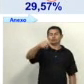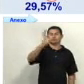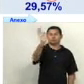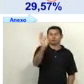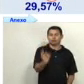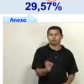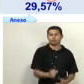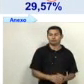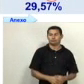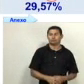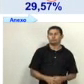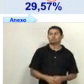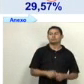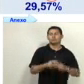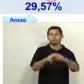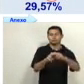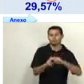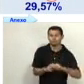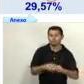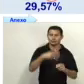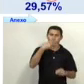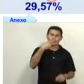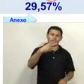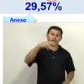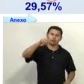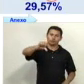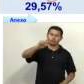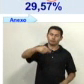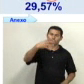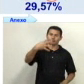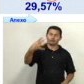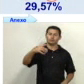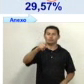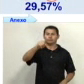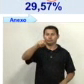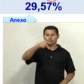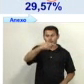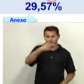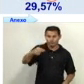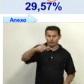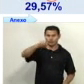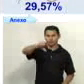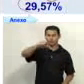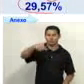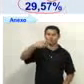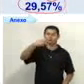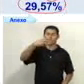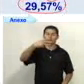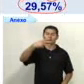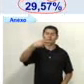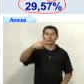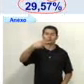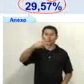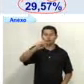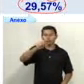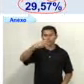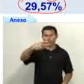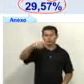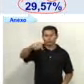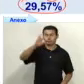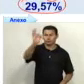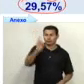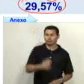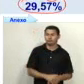9,87%. Portanto, 39,44% menos 9,87%. A